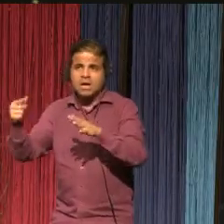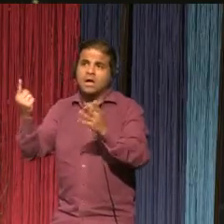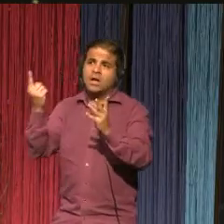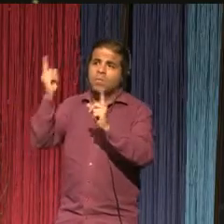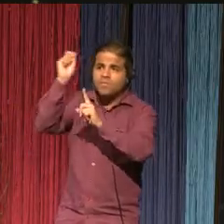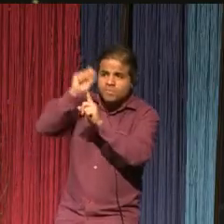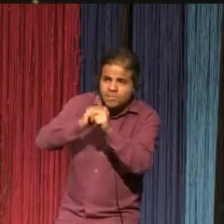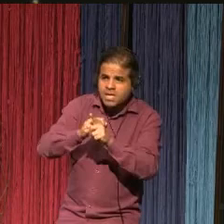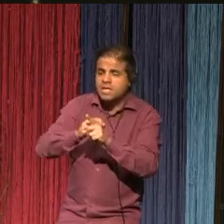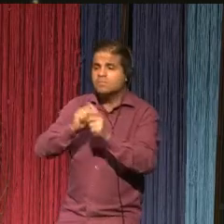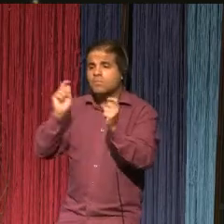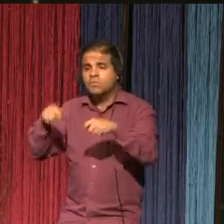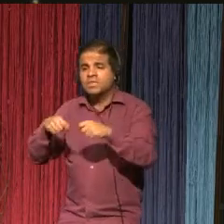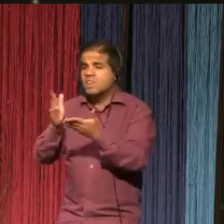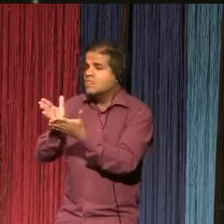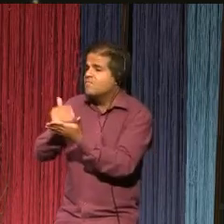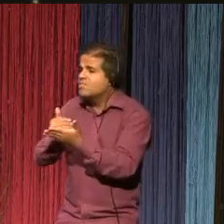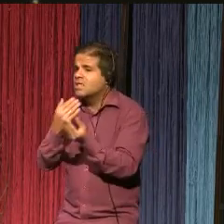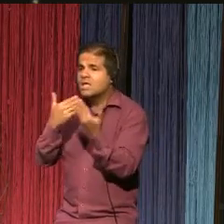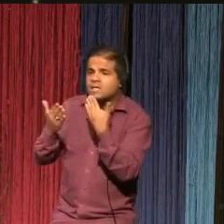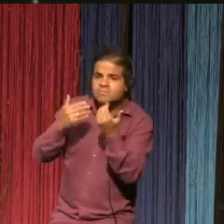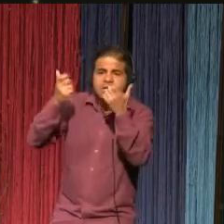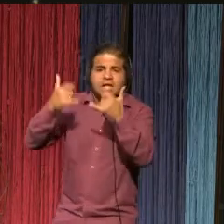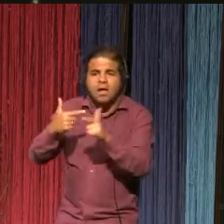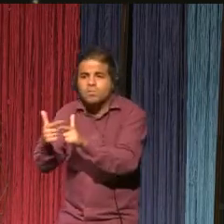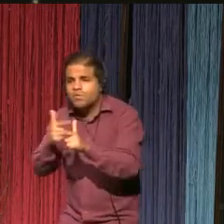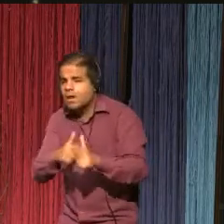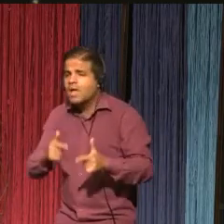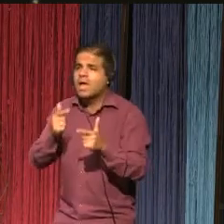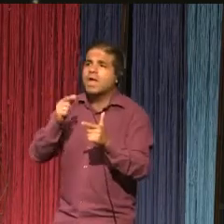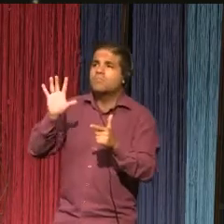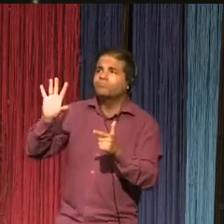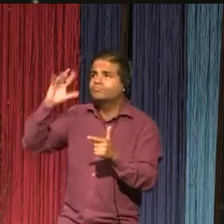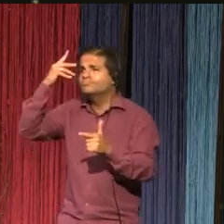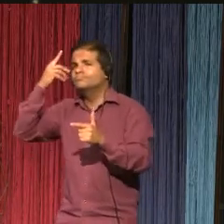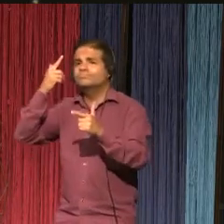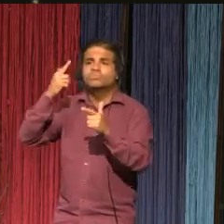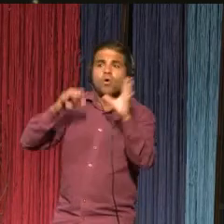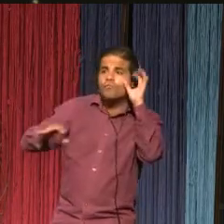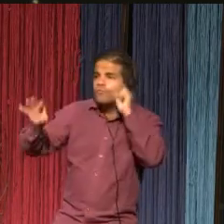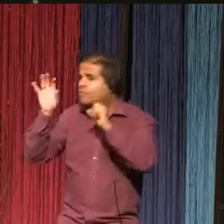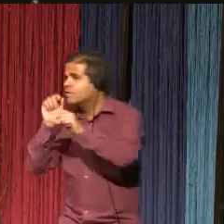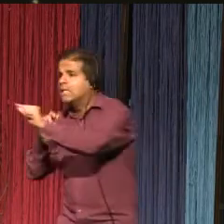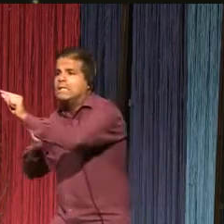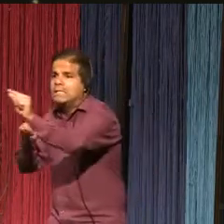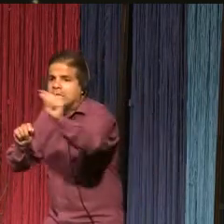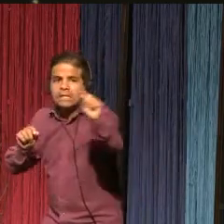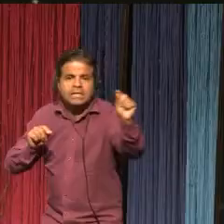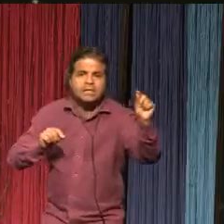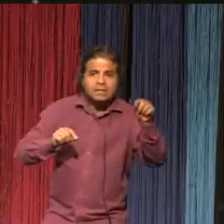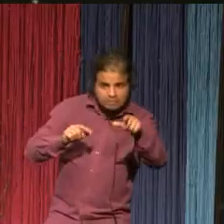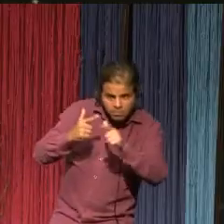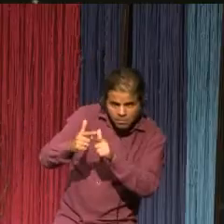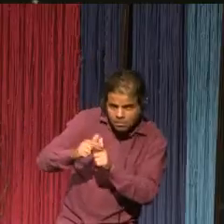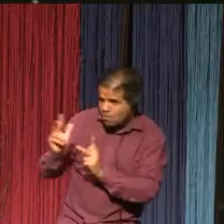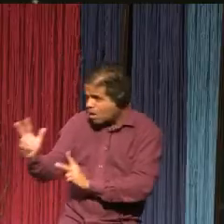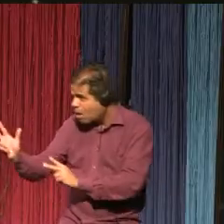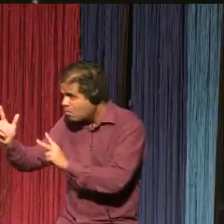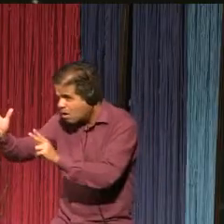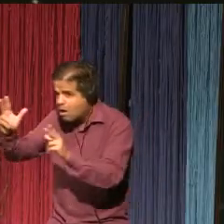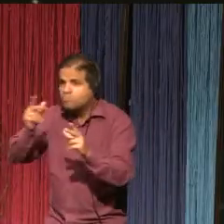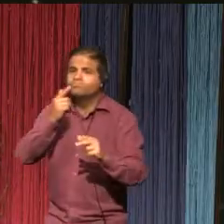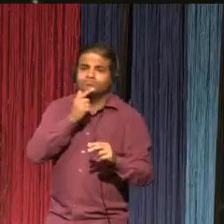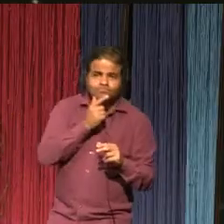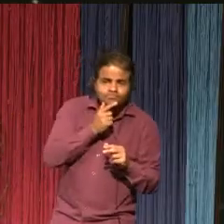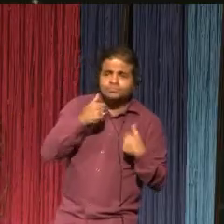os problemas, as soluções, para falar sobre as coisas. Ouvir que outras pessoas estão passando pelo mesmo problema, que não é só